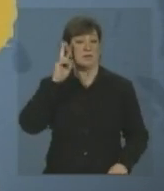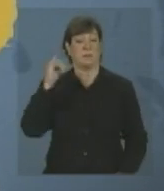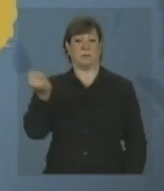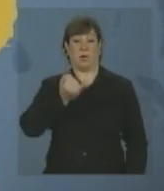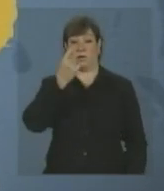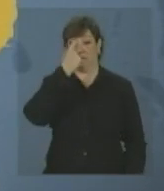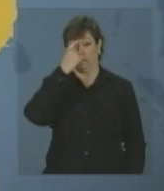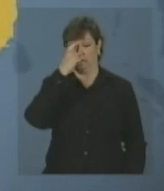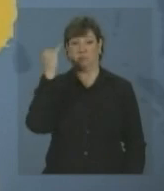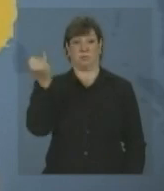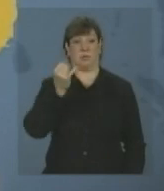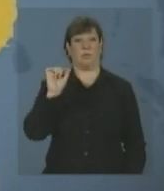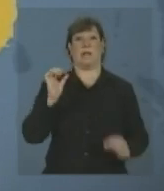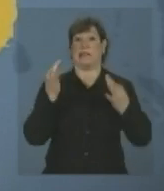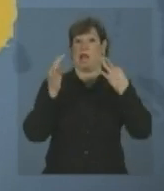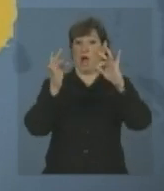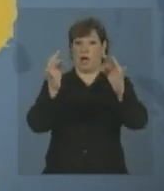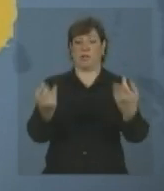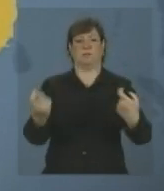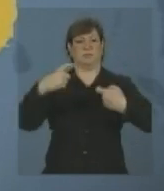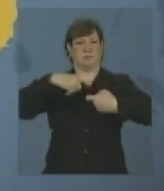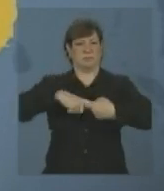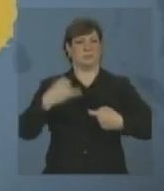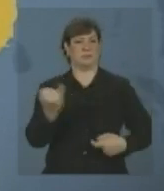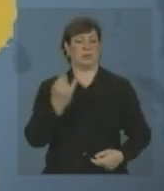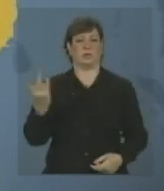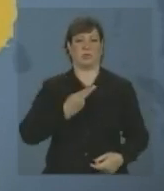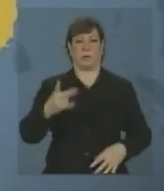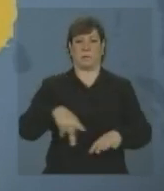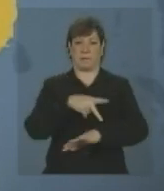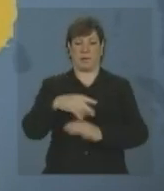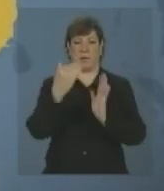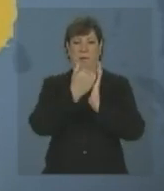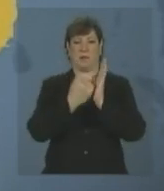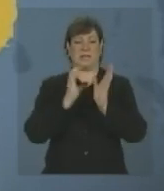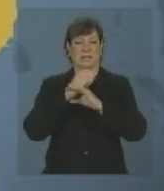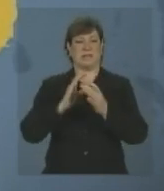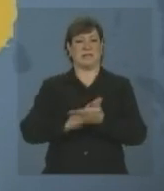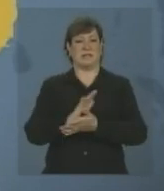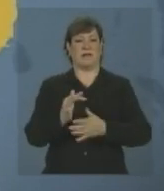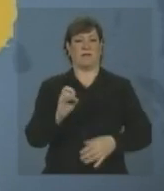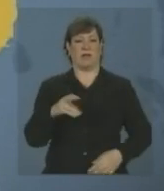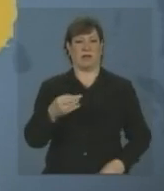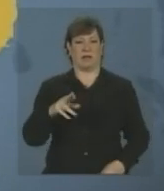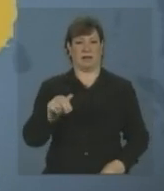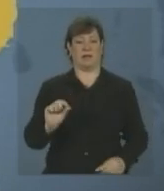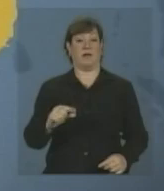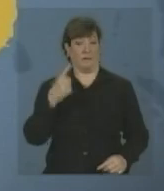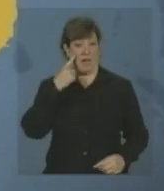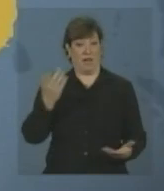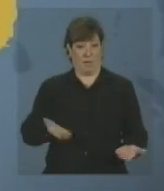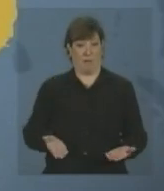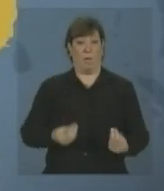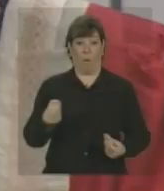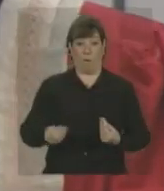em tecnologia, reforçou a parceria entre os dois países no programa Ciência Sem Fronteira.